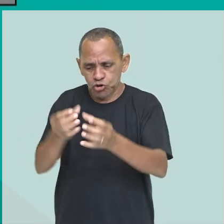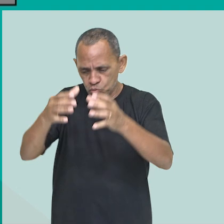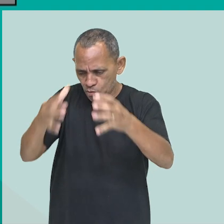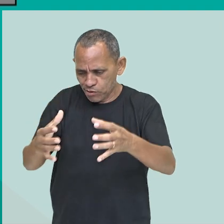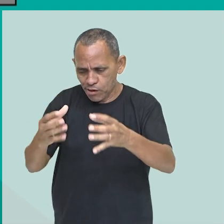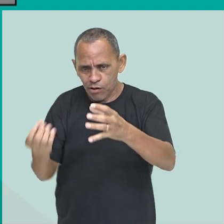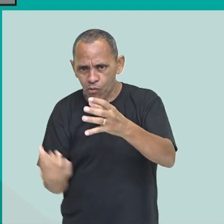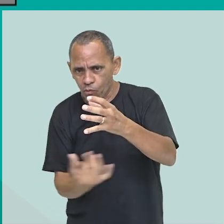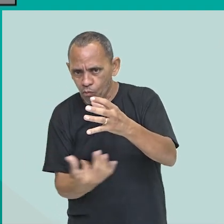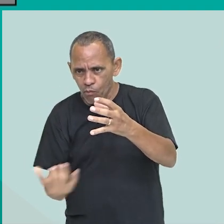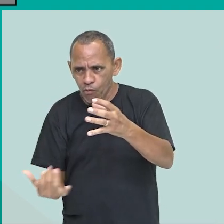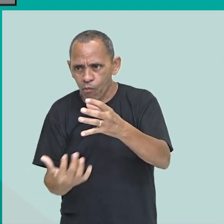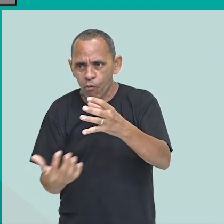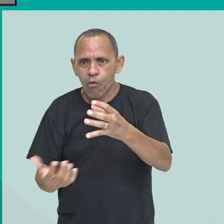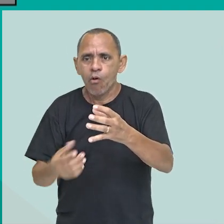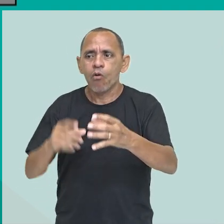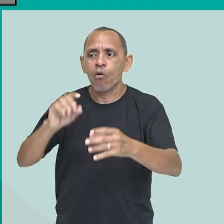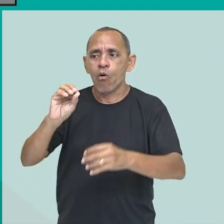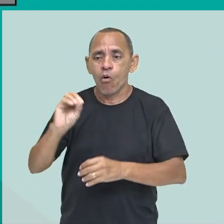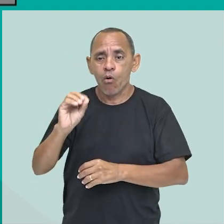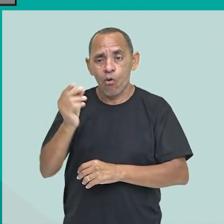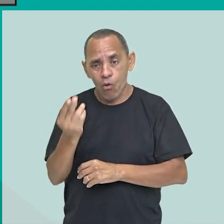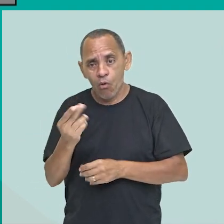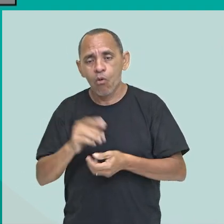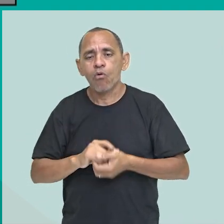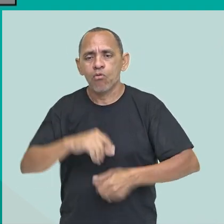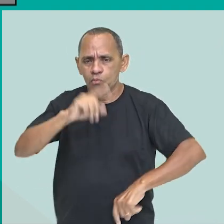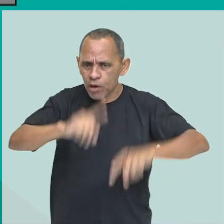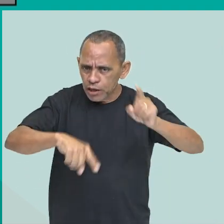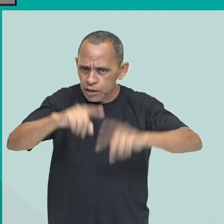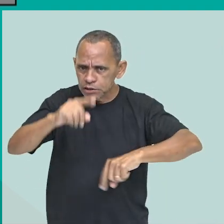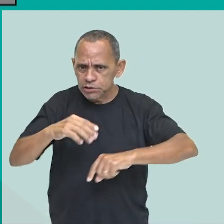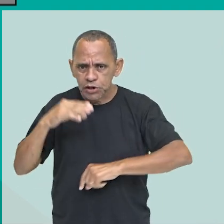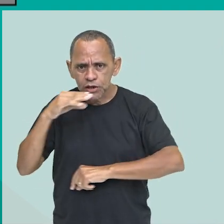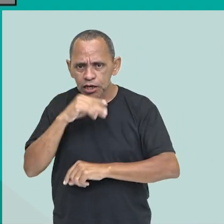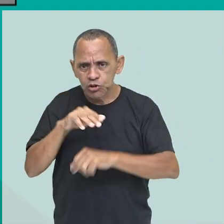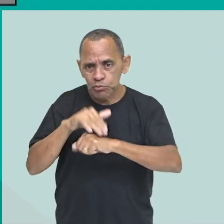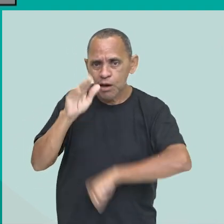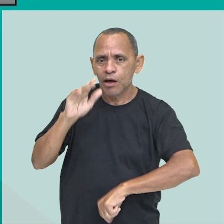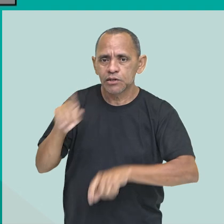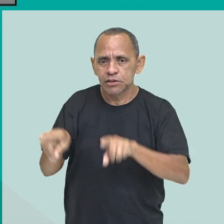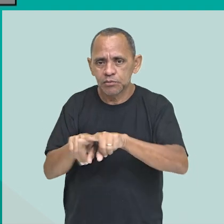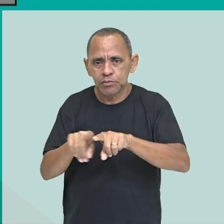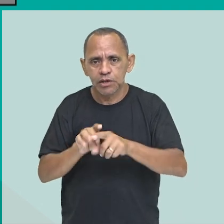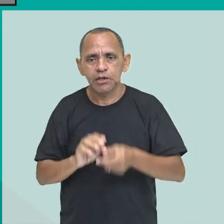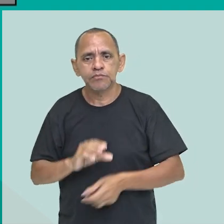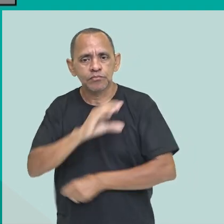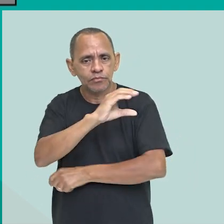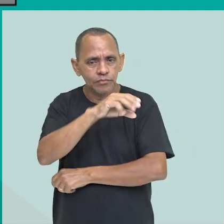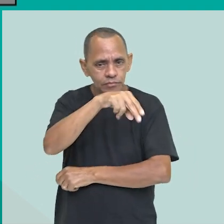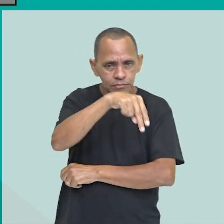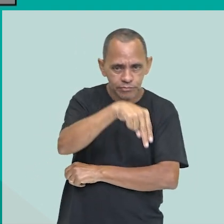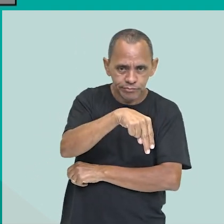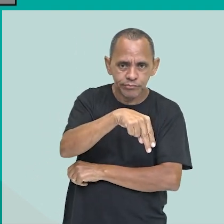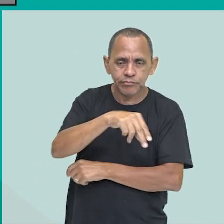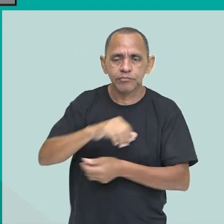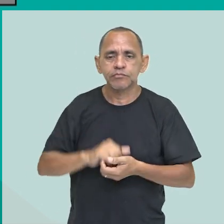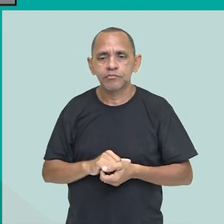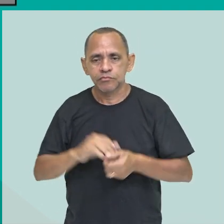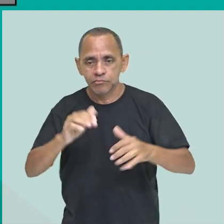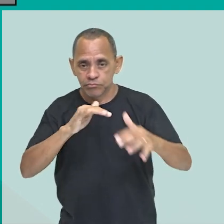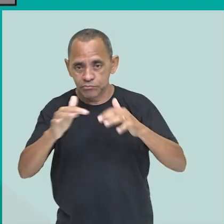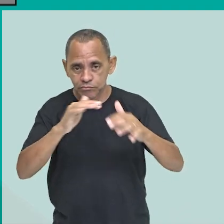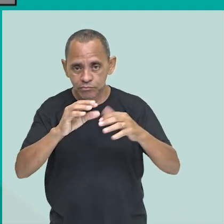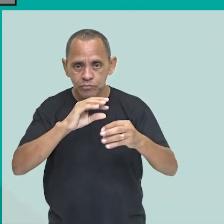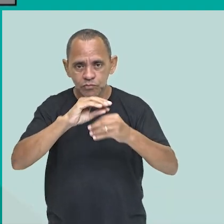quente. Assim, quando aquecemos um sólido, a energia cinética aumenta e, consequentemente, a agitação